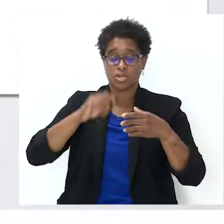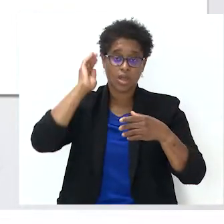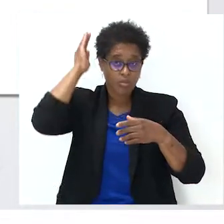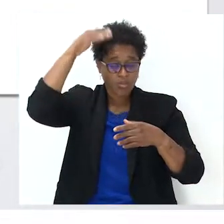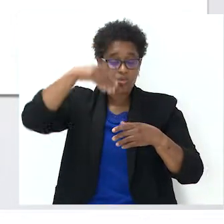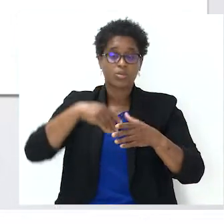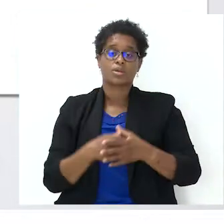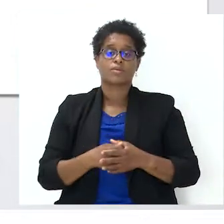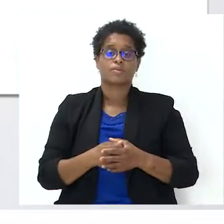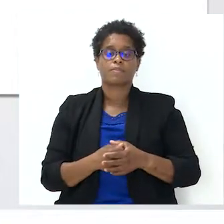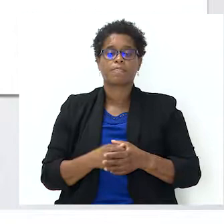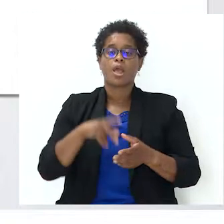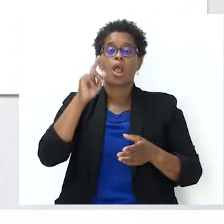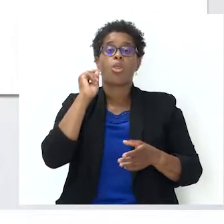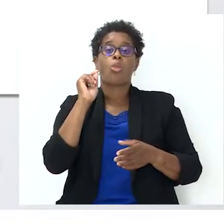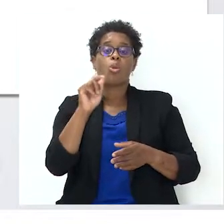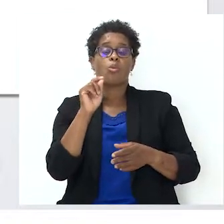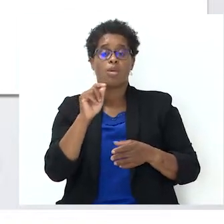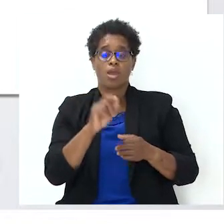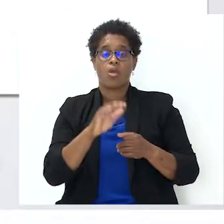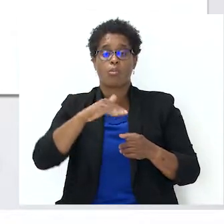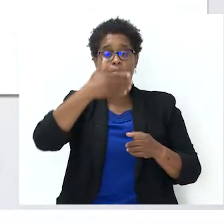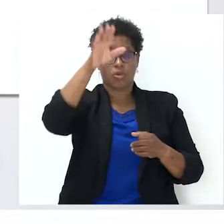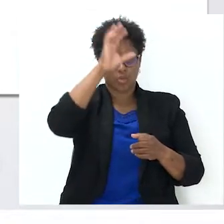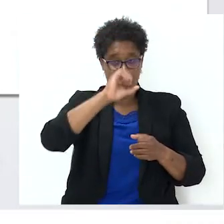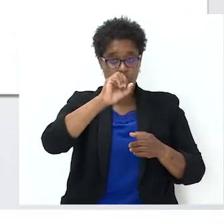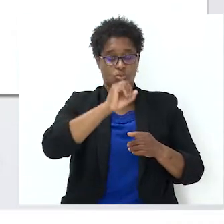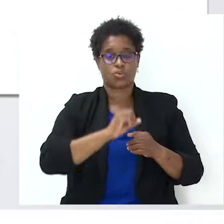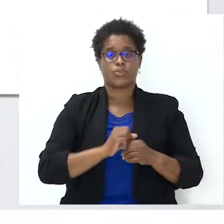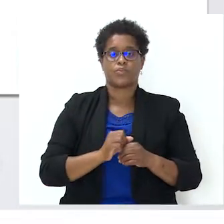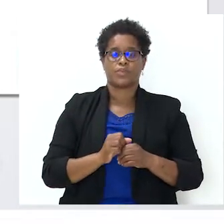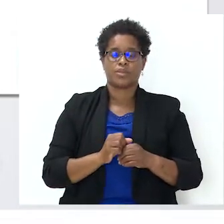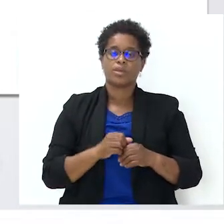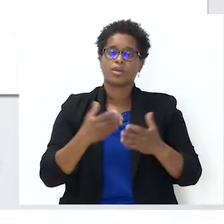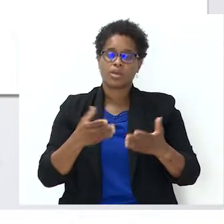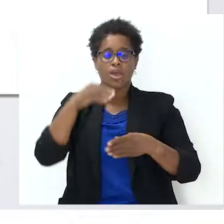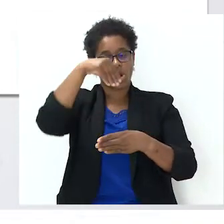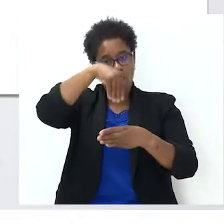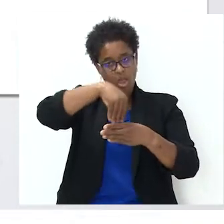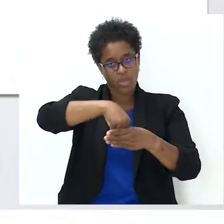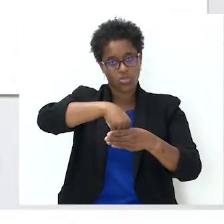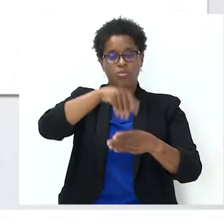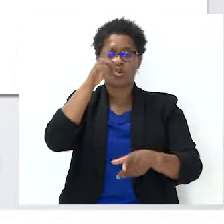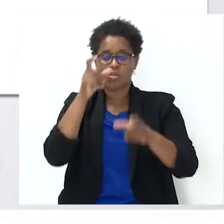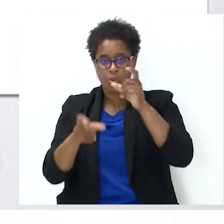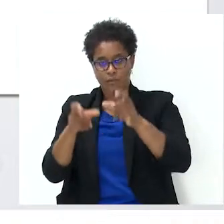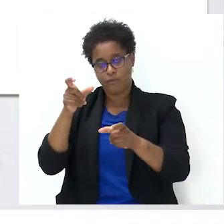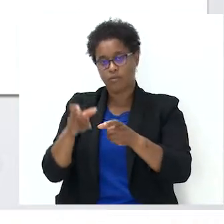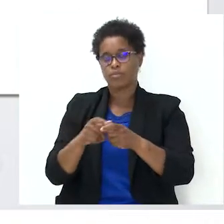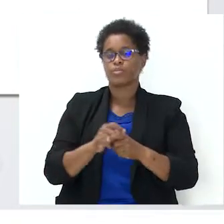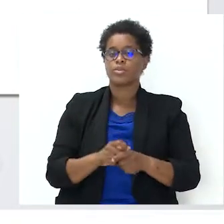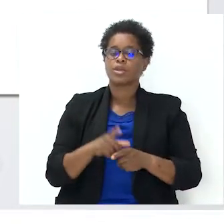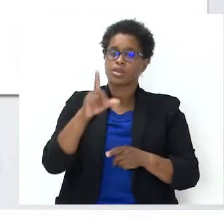República é nomear o primeiro-ministro, que é eleito pelo povo, e